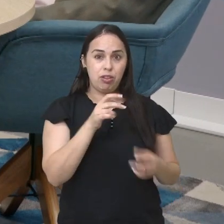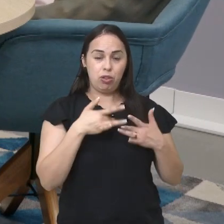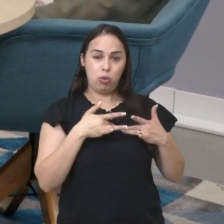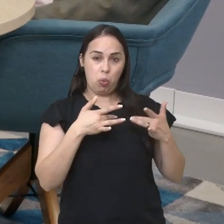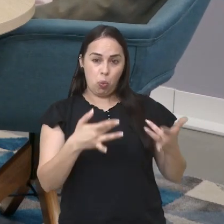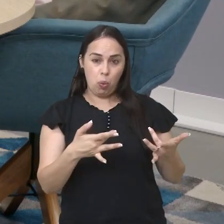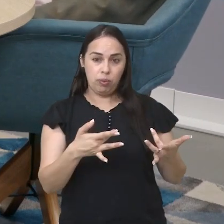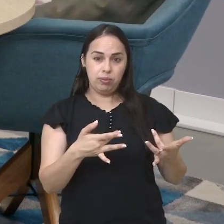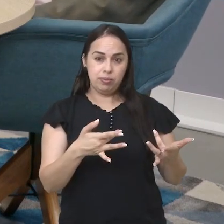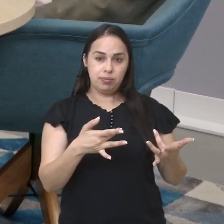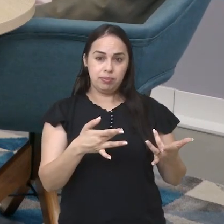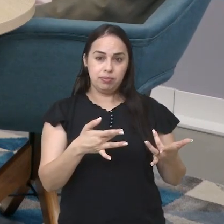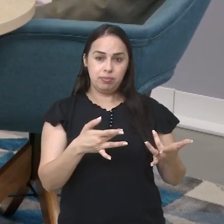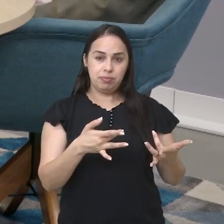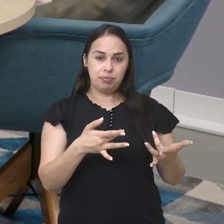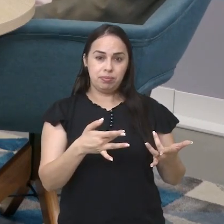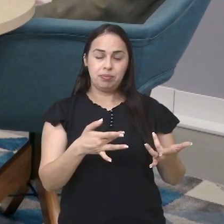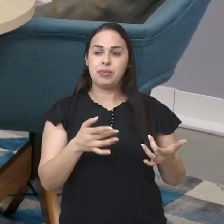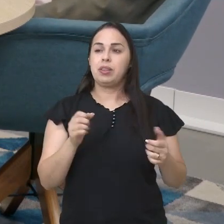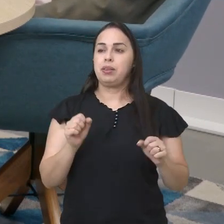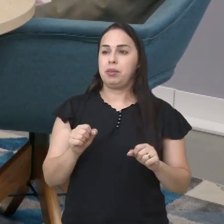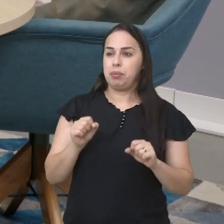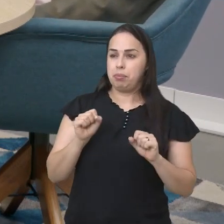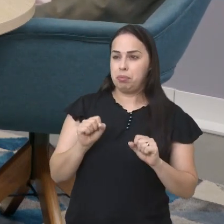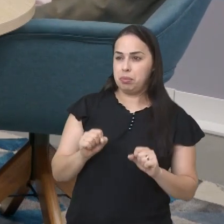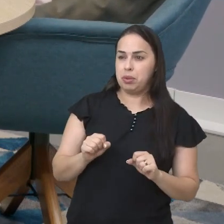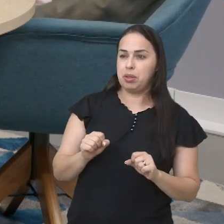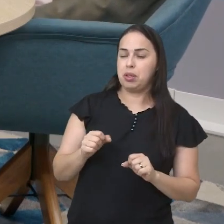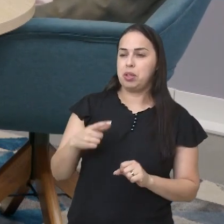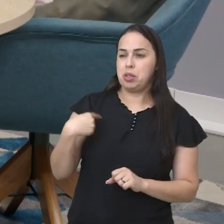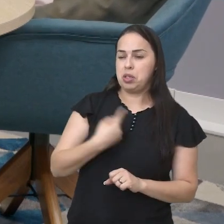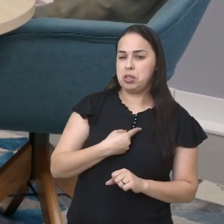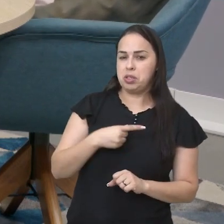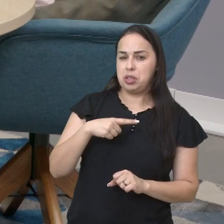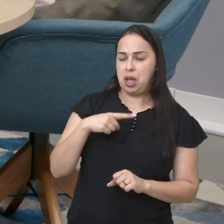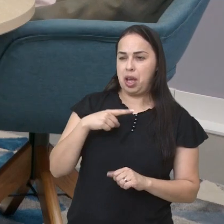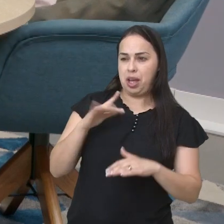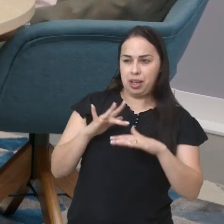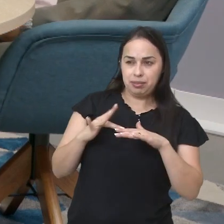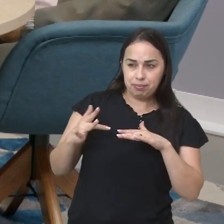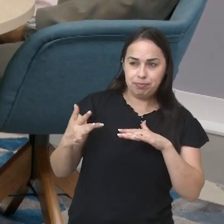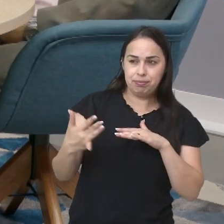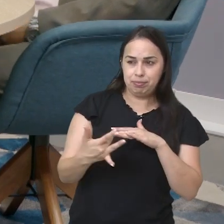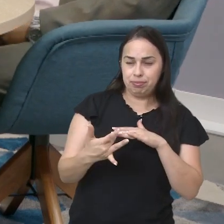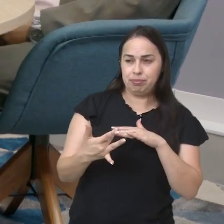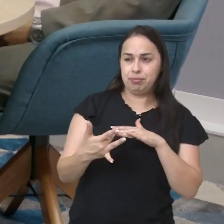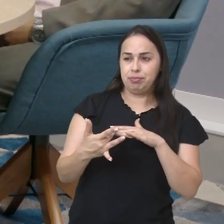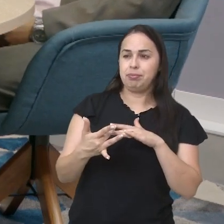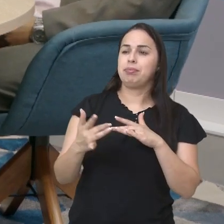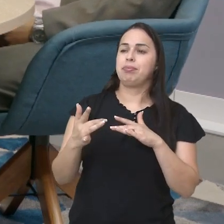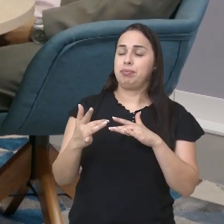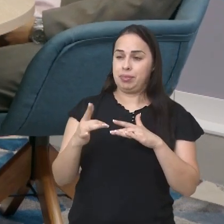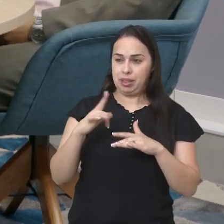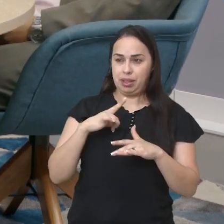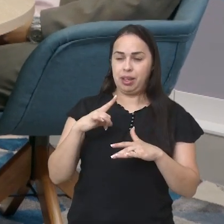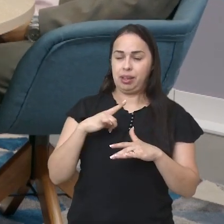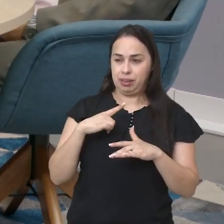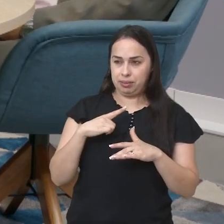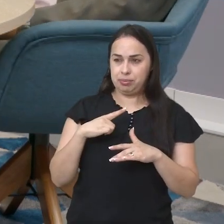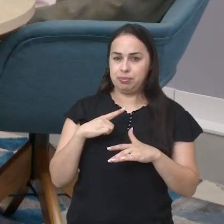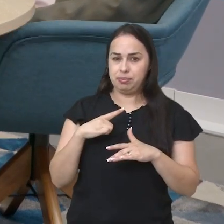também e no local, procurar você, né? Nós temos procurar rede social nossa também. rede social, nós temos nossa rede social lá